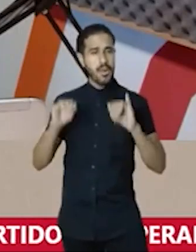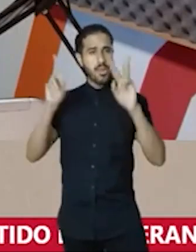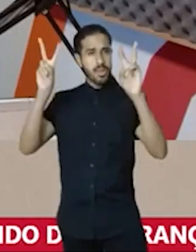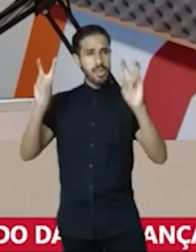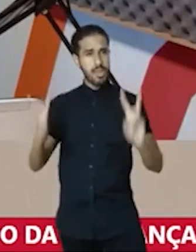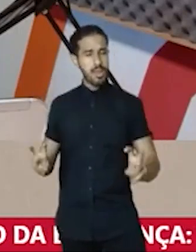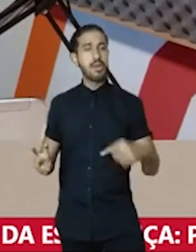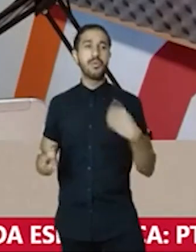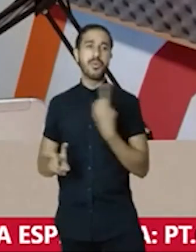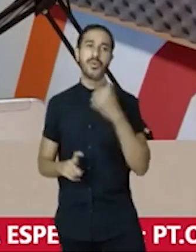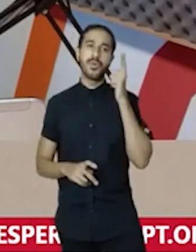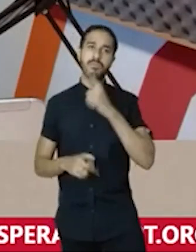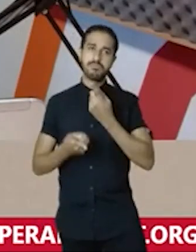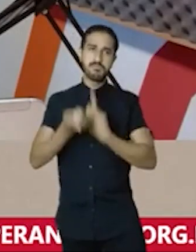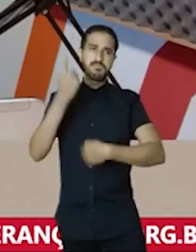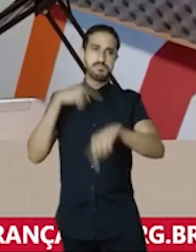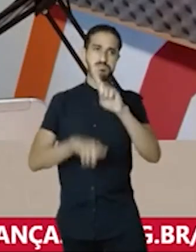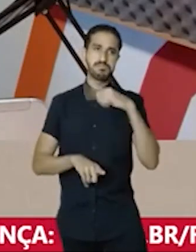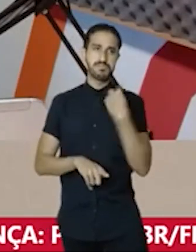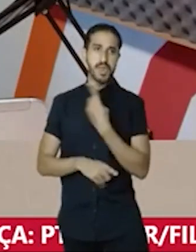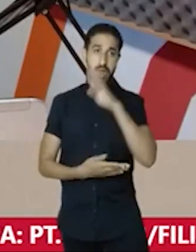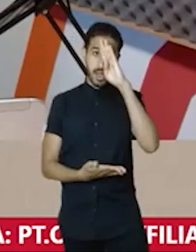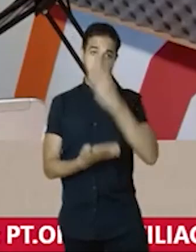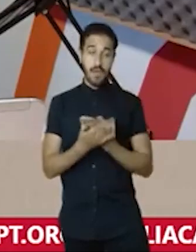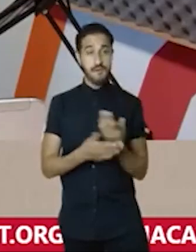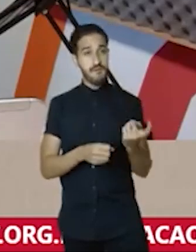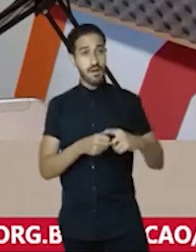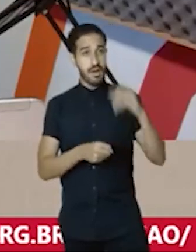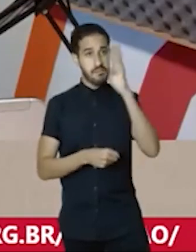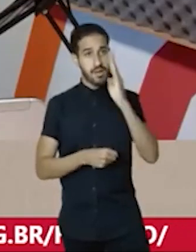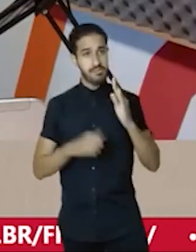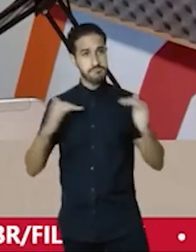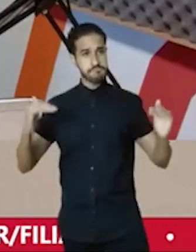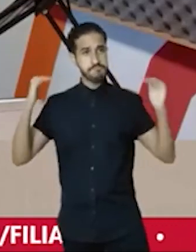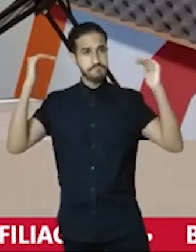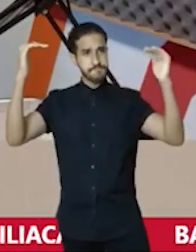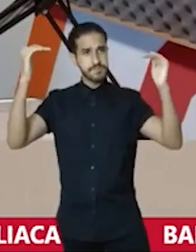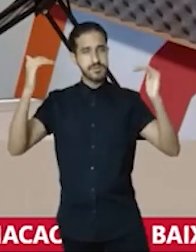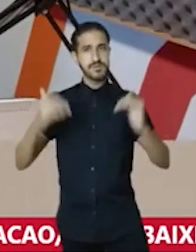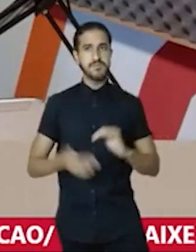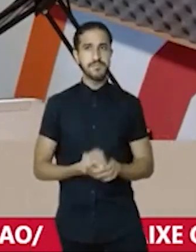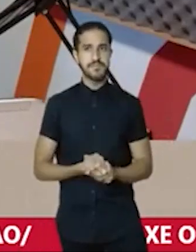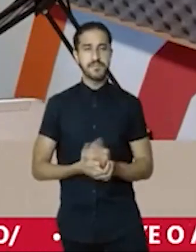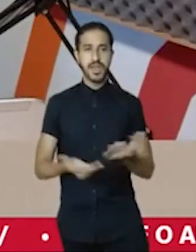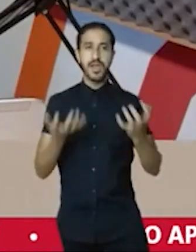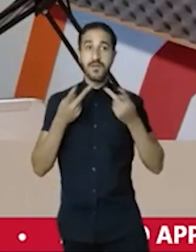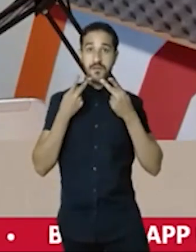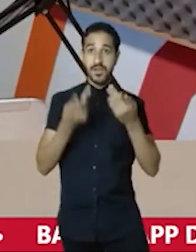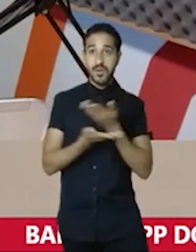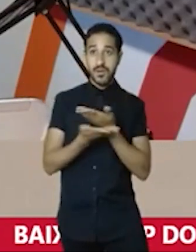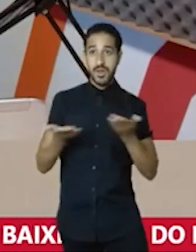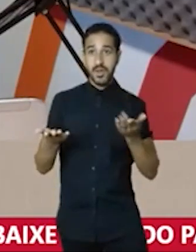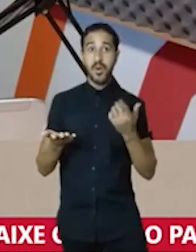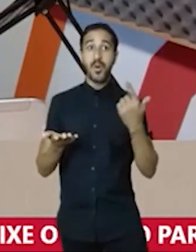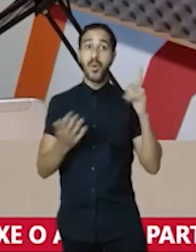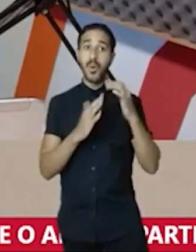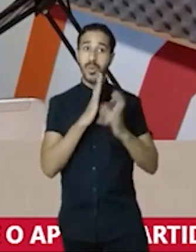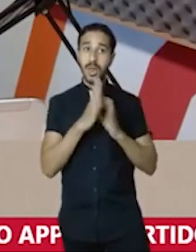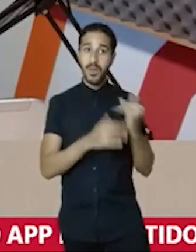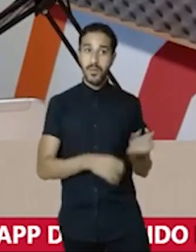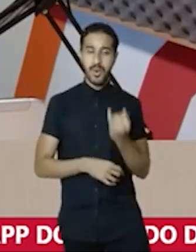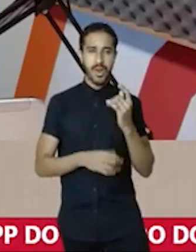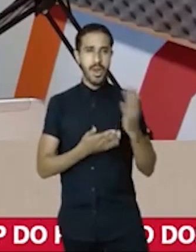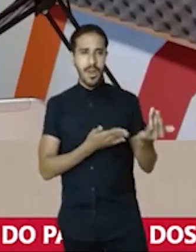temas, a gente consegue fazer a revolução que a gente acredita e retomar o país, né? quero só dizer o seguinte, a gente tem um outro dado que é importante, que